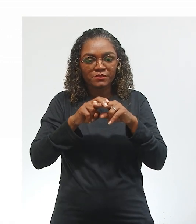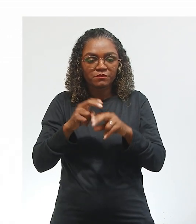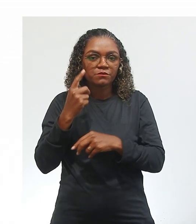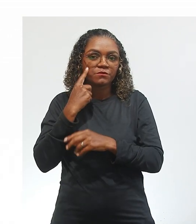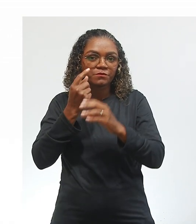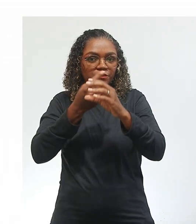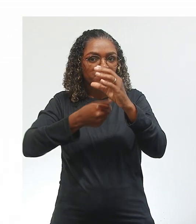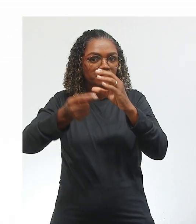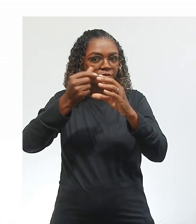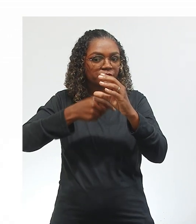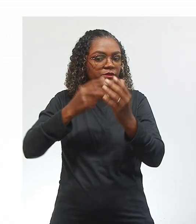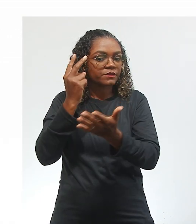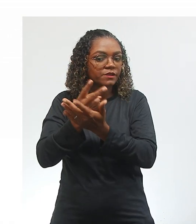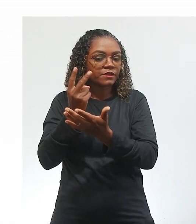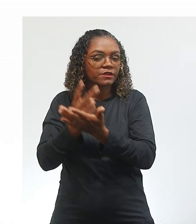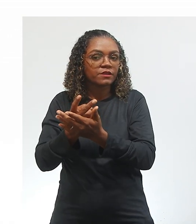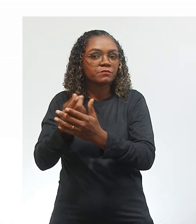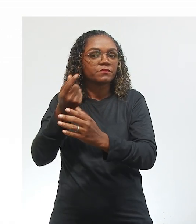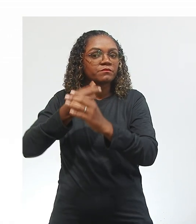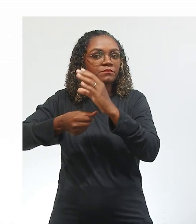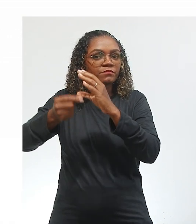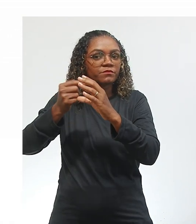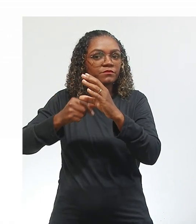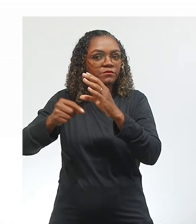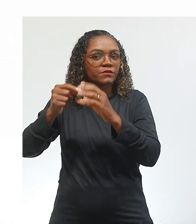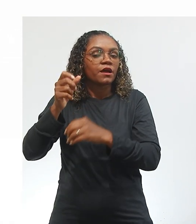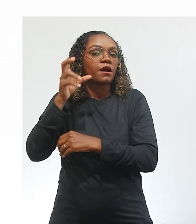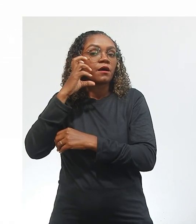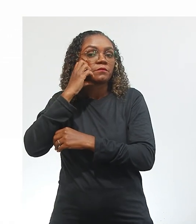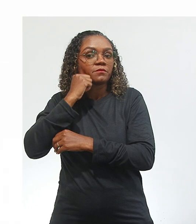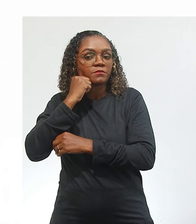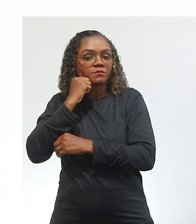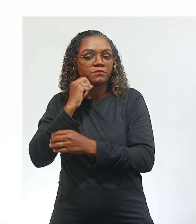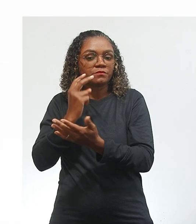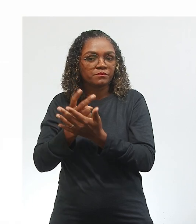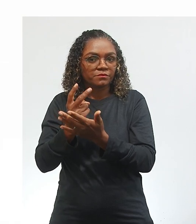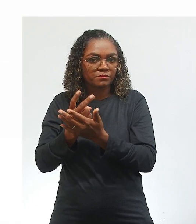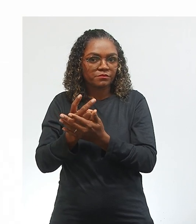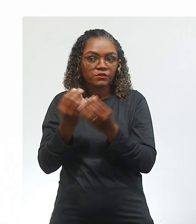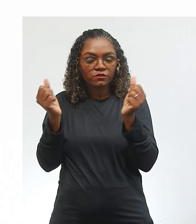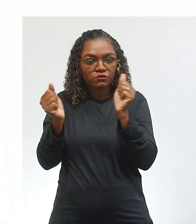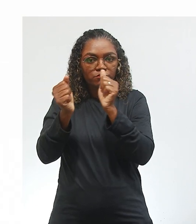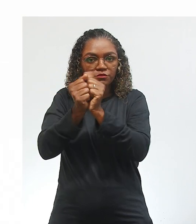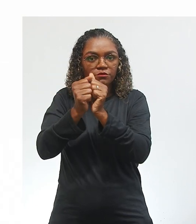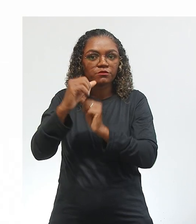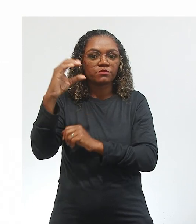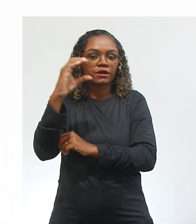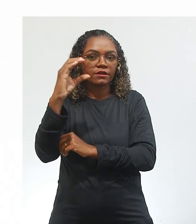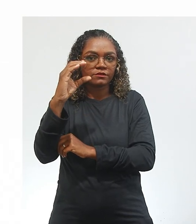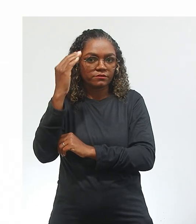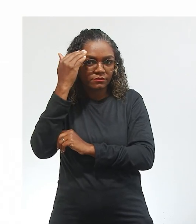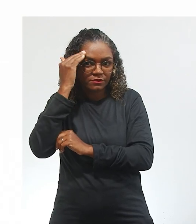capital social. Então, praticamente sempre o capital social estará aqui no crédito, tá?